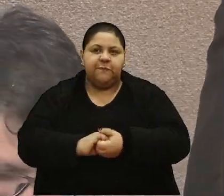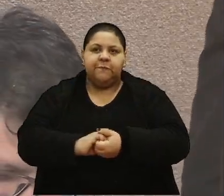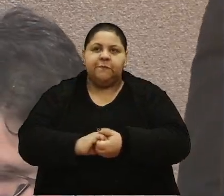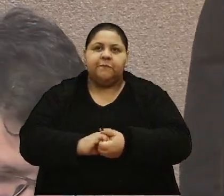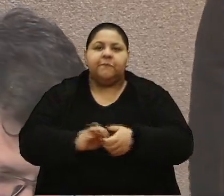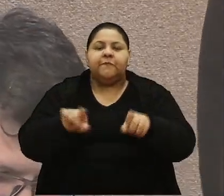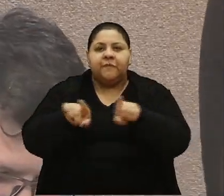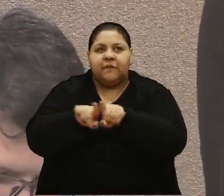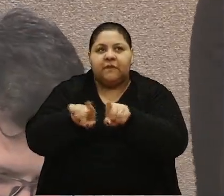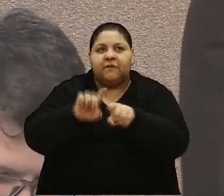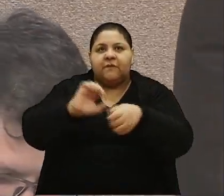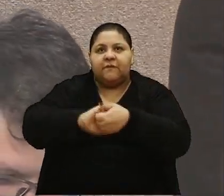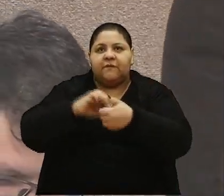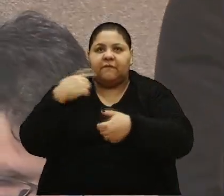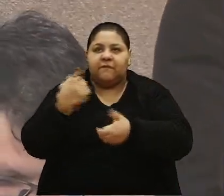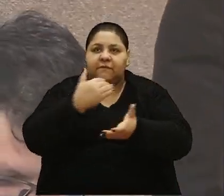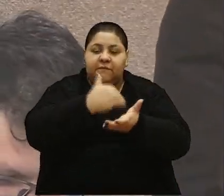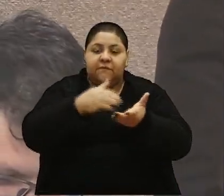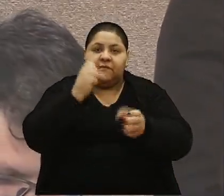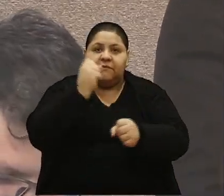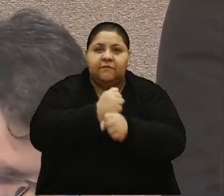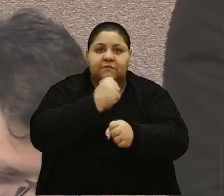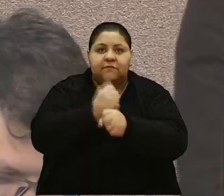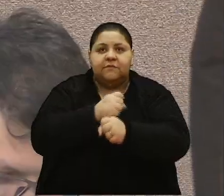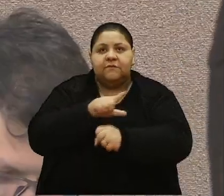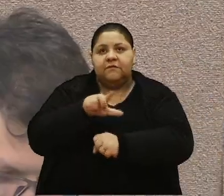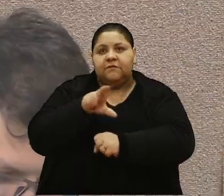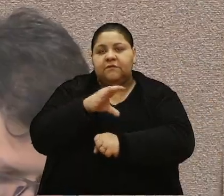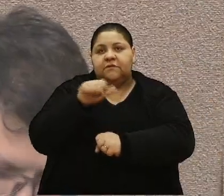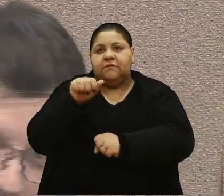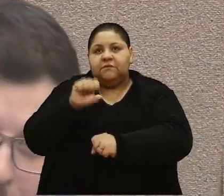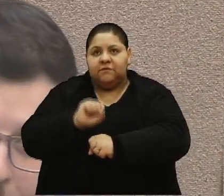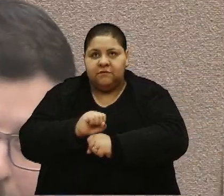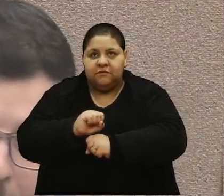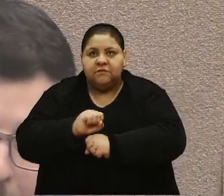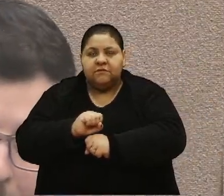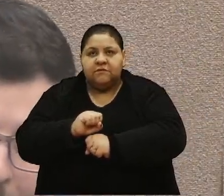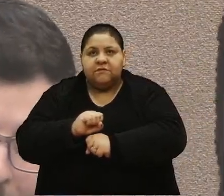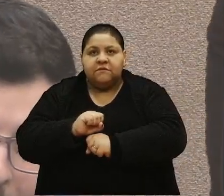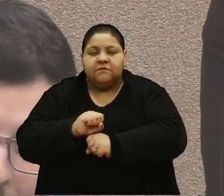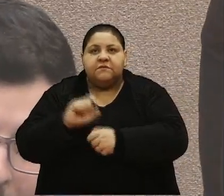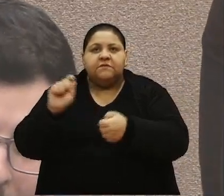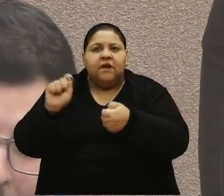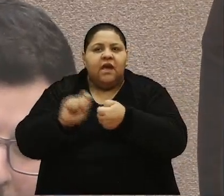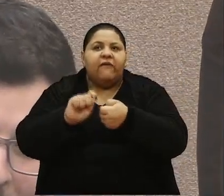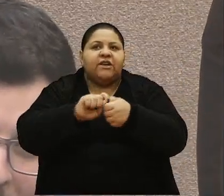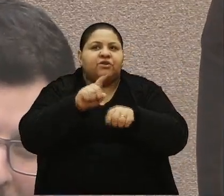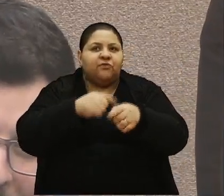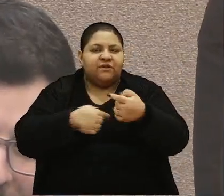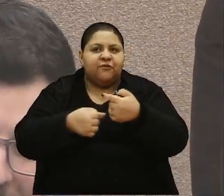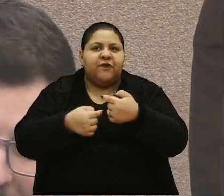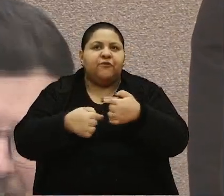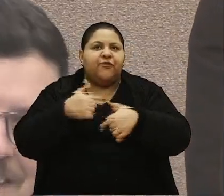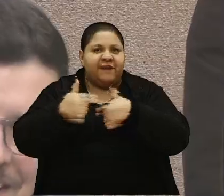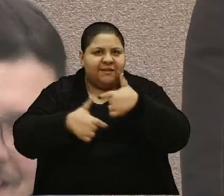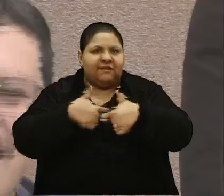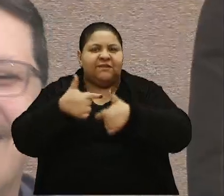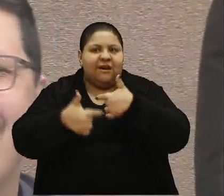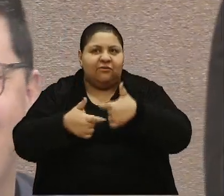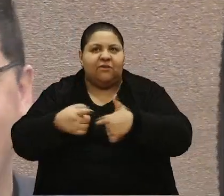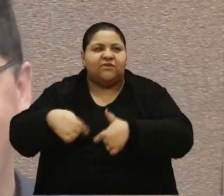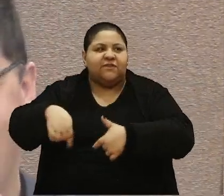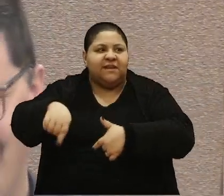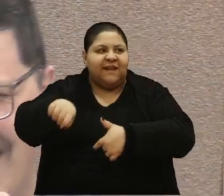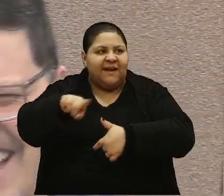eu saúdo o nosso secretário de Obras, Lucas Suzin, pelas realizações dos trabalhos, sempre